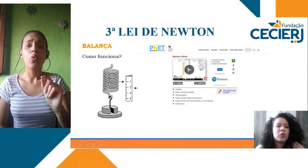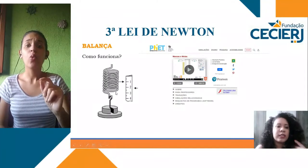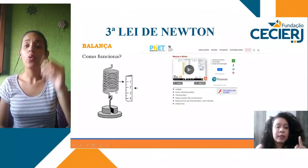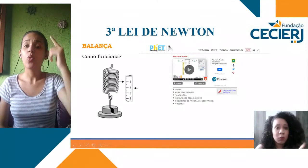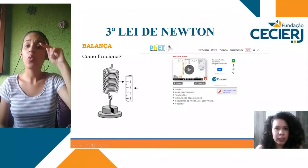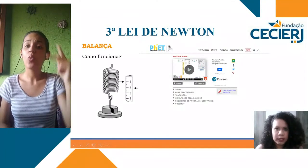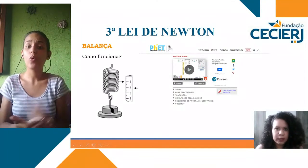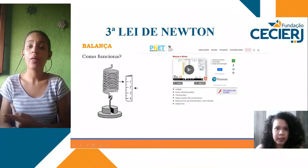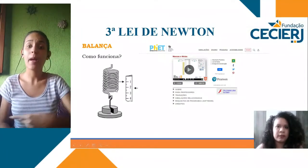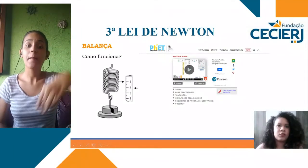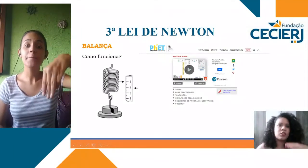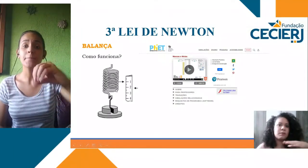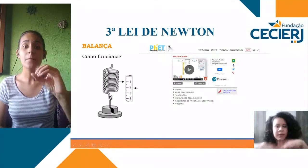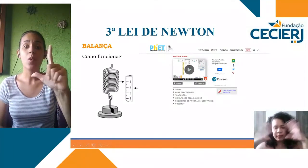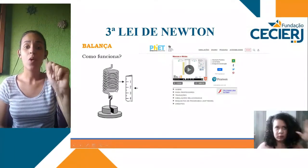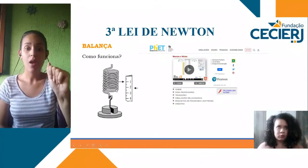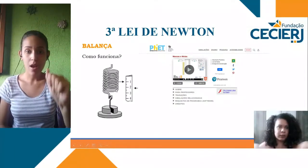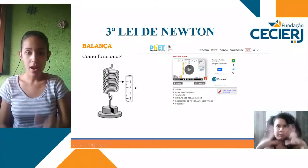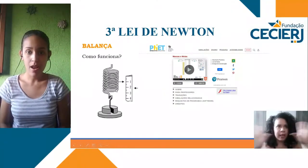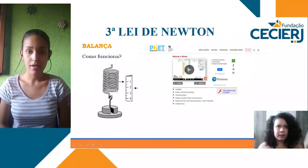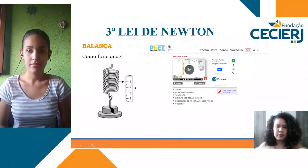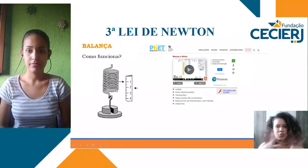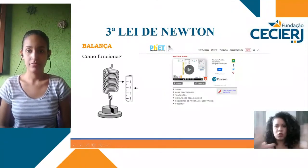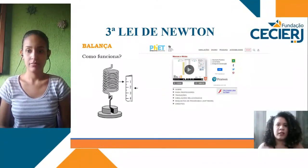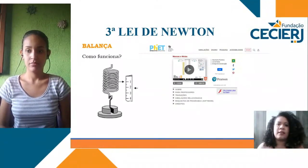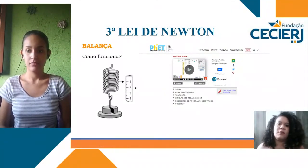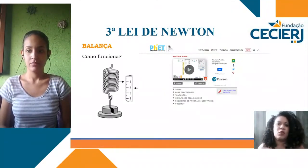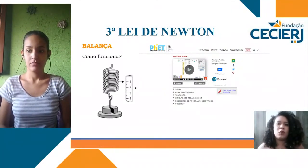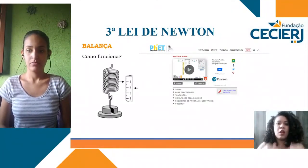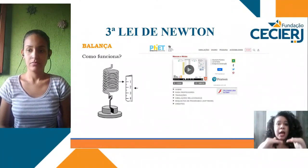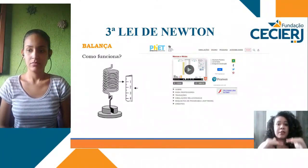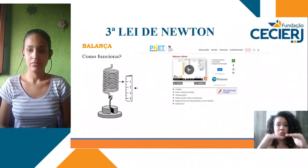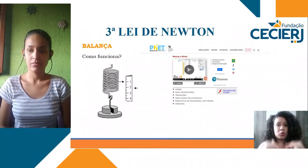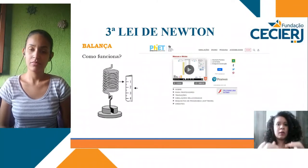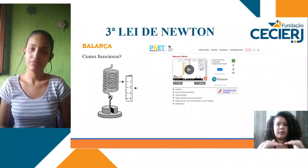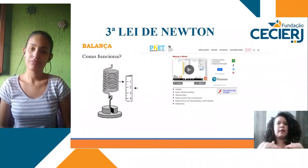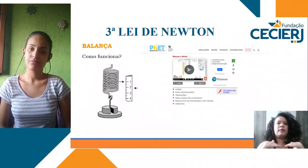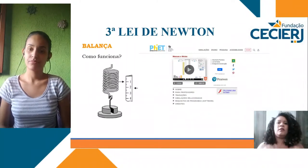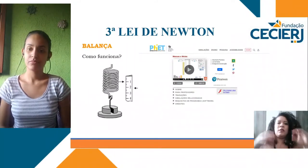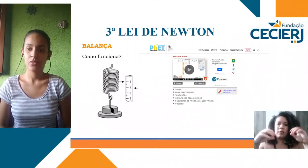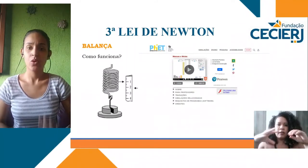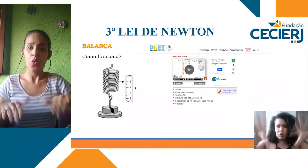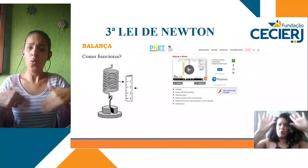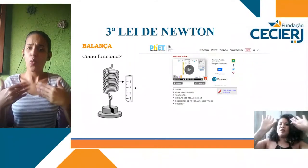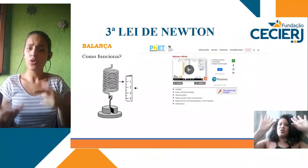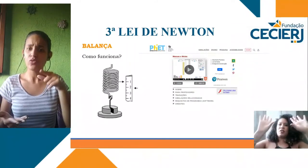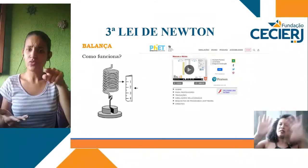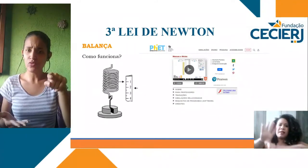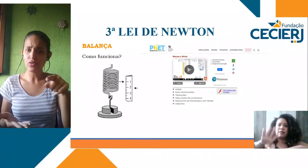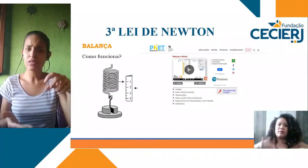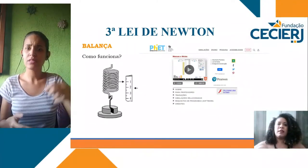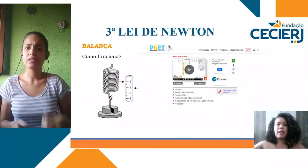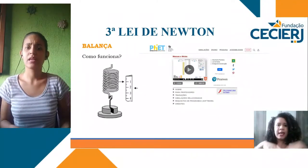que funciona essa mola aqui, tá? A gente pensando numa balança que a gente compra na Casa e Vídeo. A gente sobe nela e ela cospe pra gente a